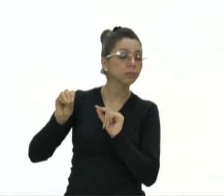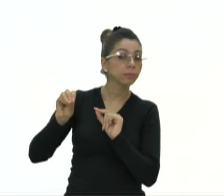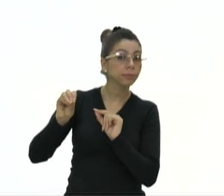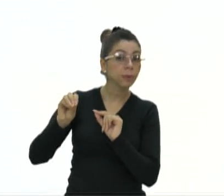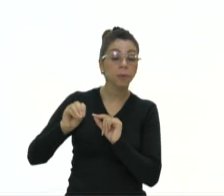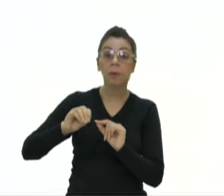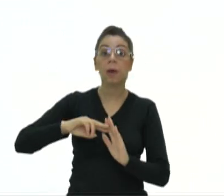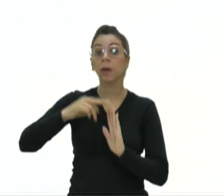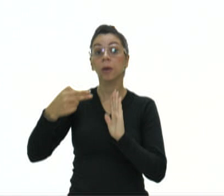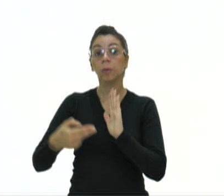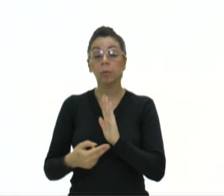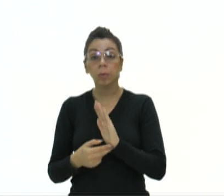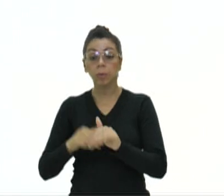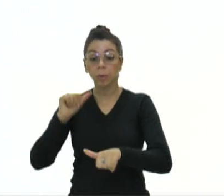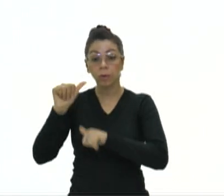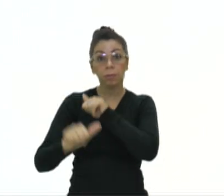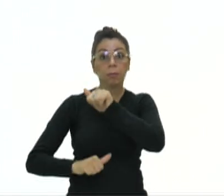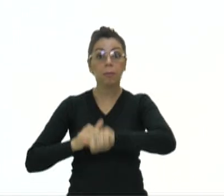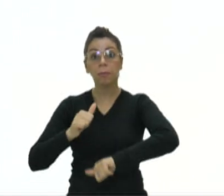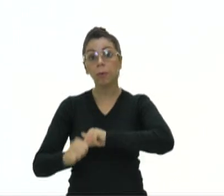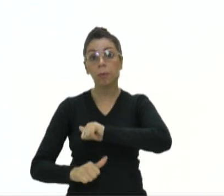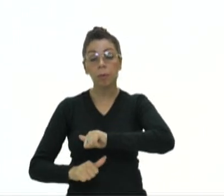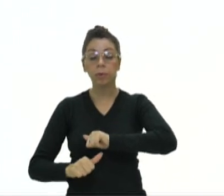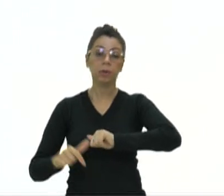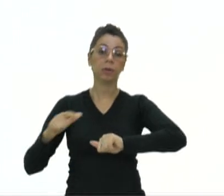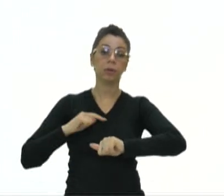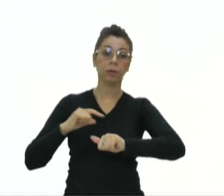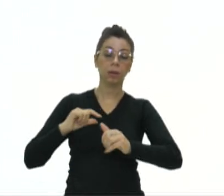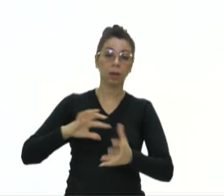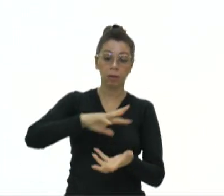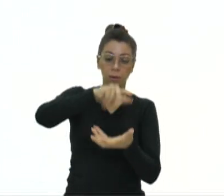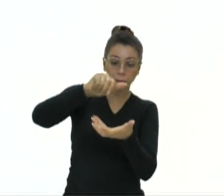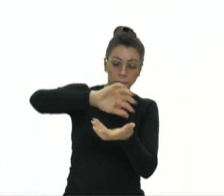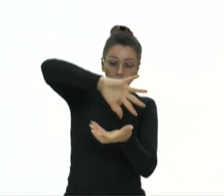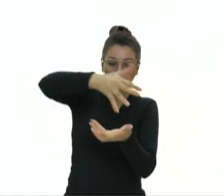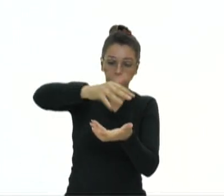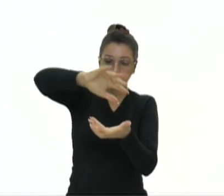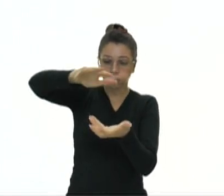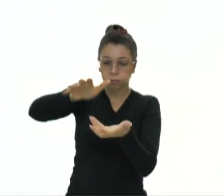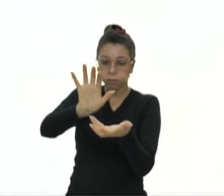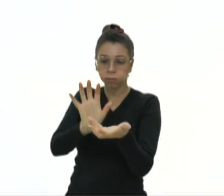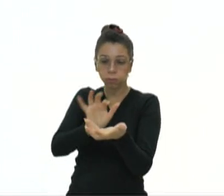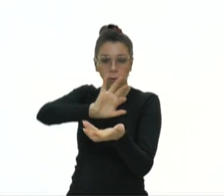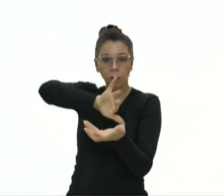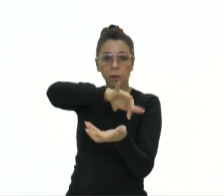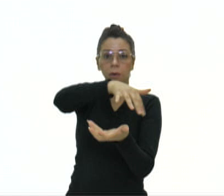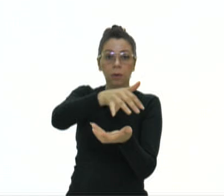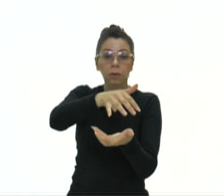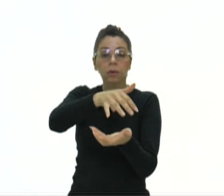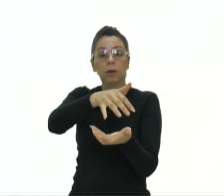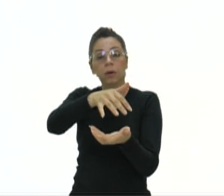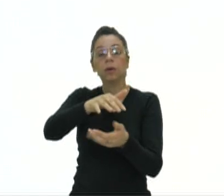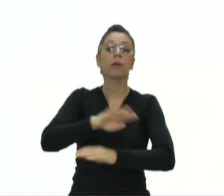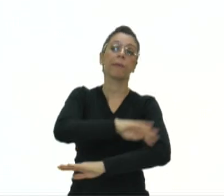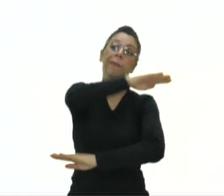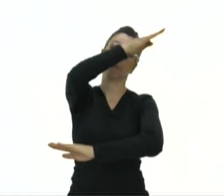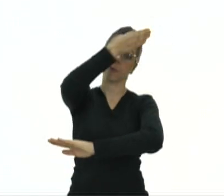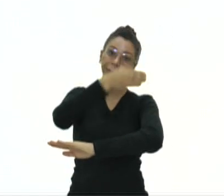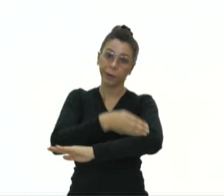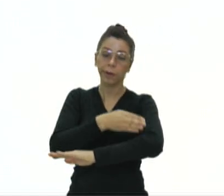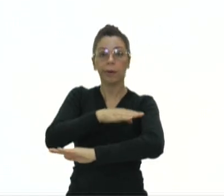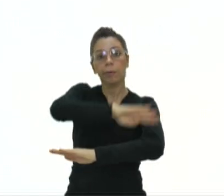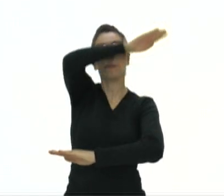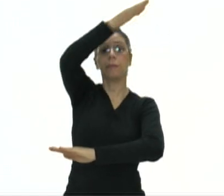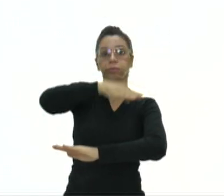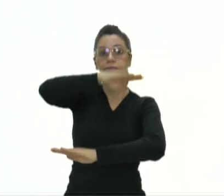essas alterações que nós temos na superfície da Terra. Então, estas montanhas,